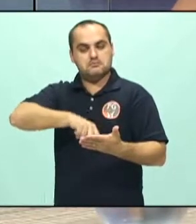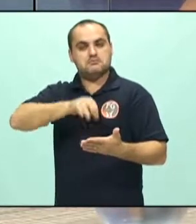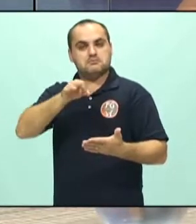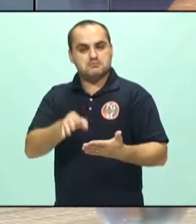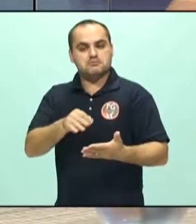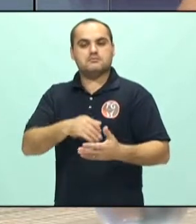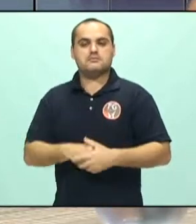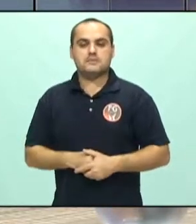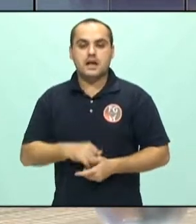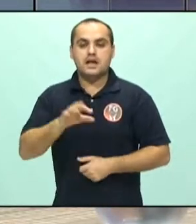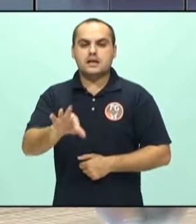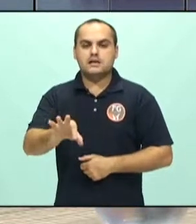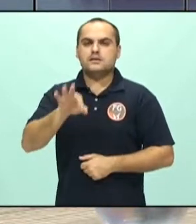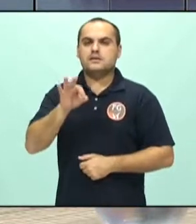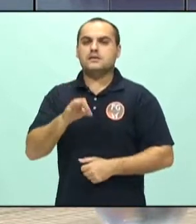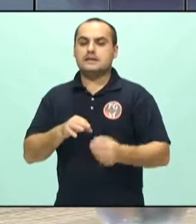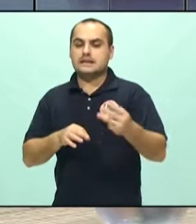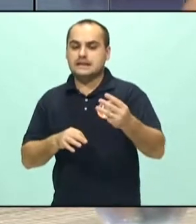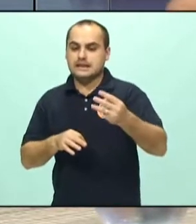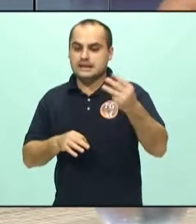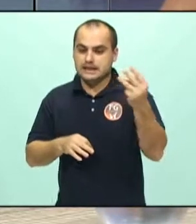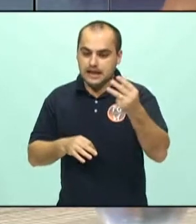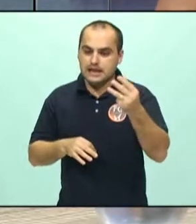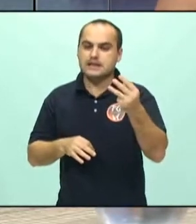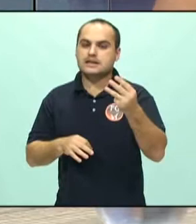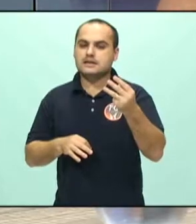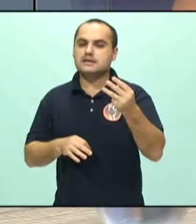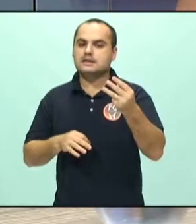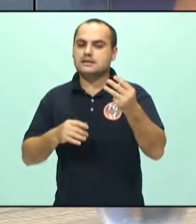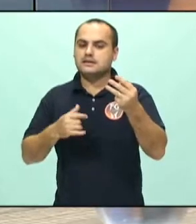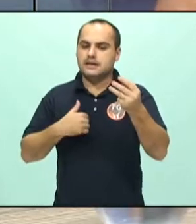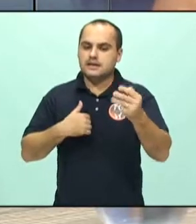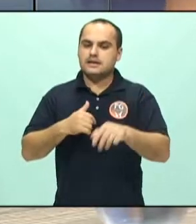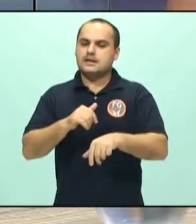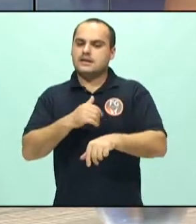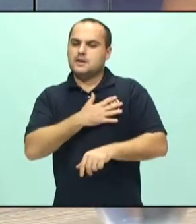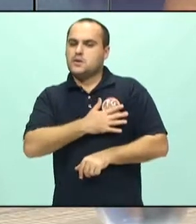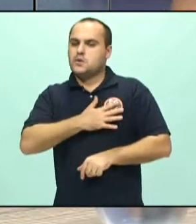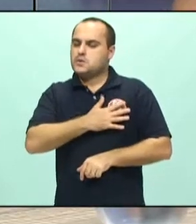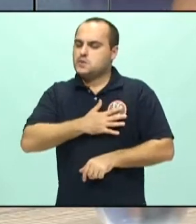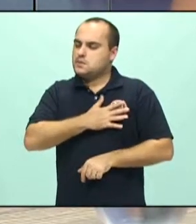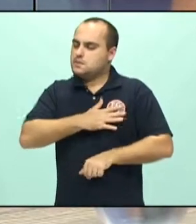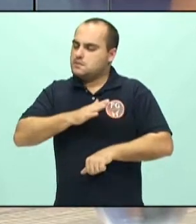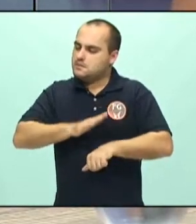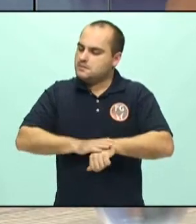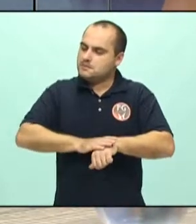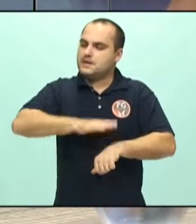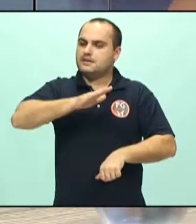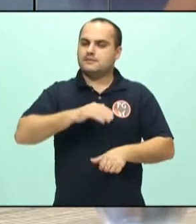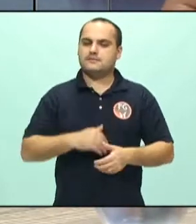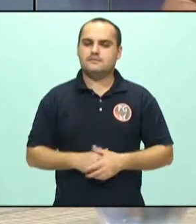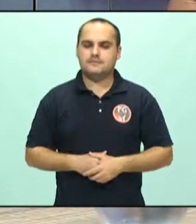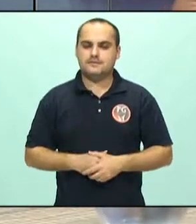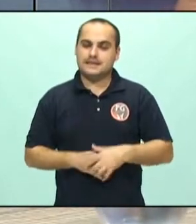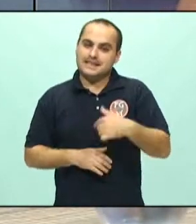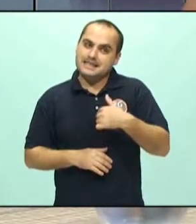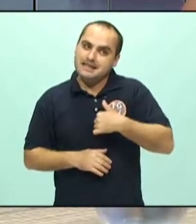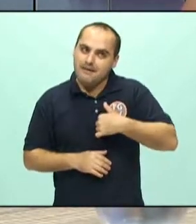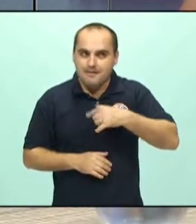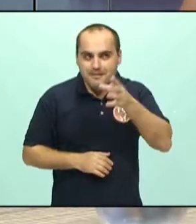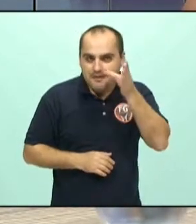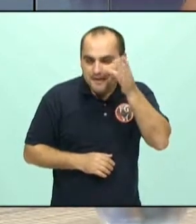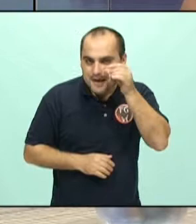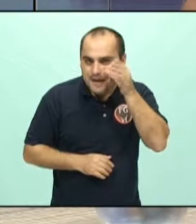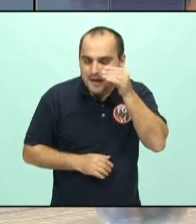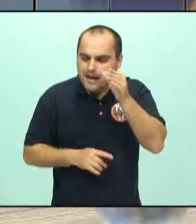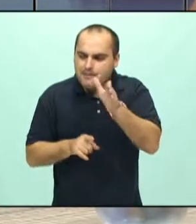escolheu três poemas assim que a gente mais se identificou, gostou bastante. E eu, assim, como sou uma pessoa muito curiosa,